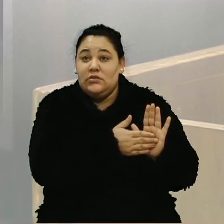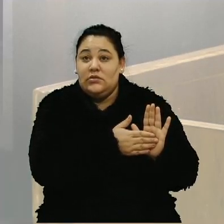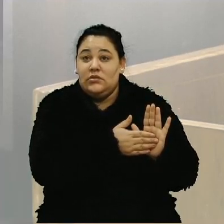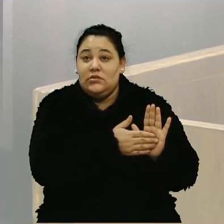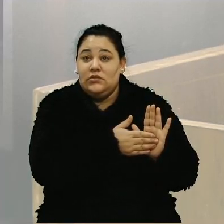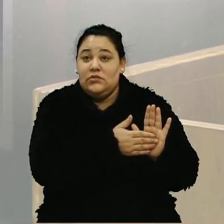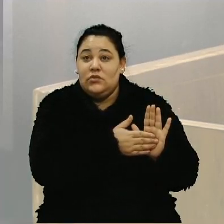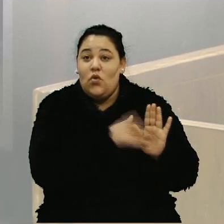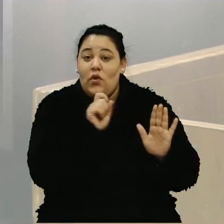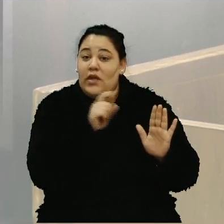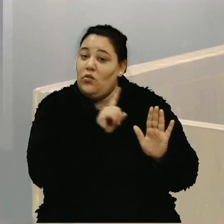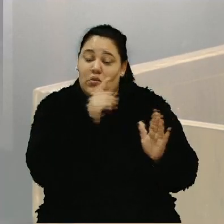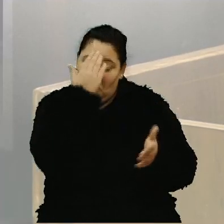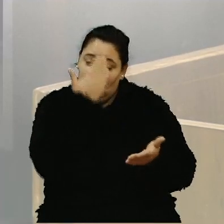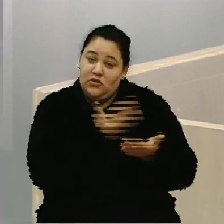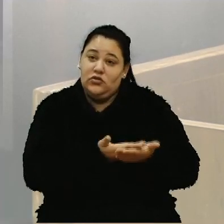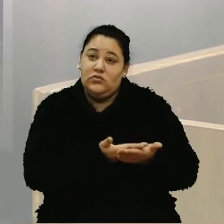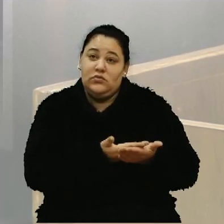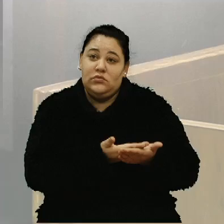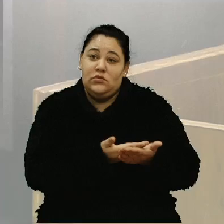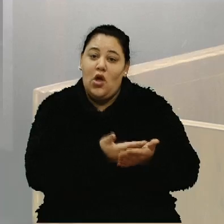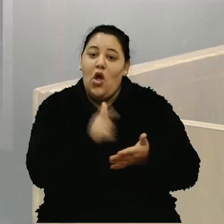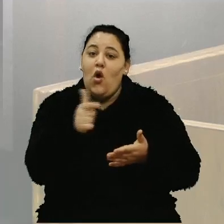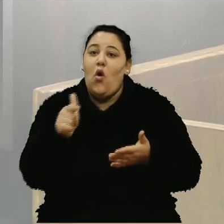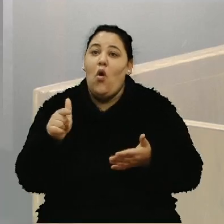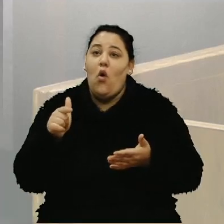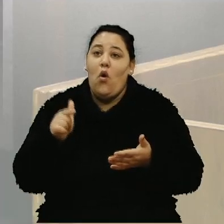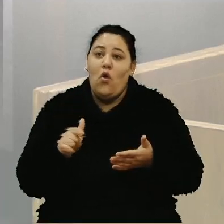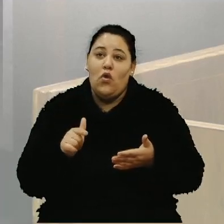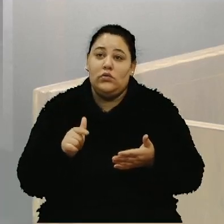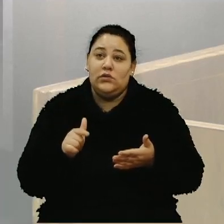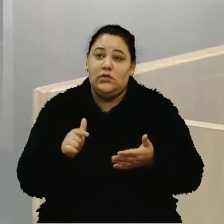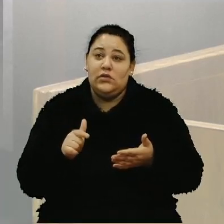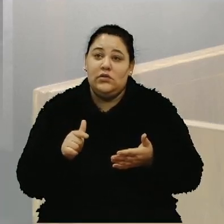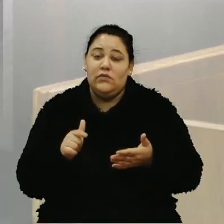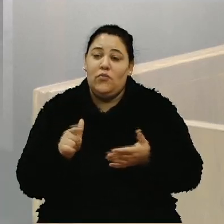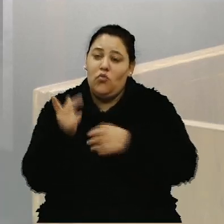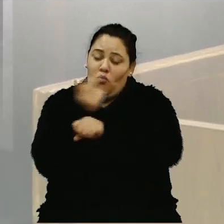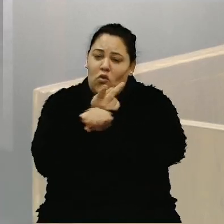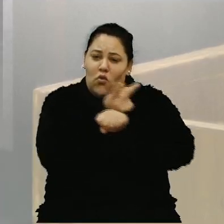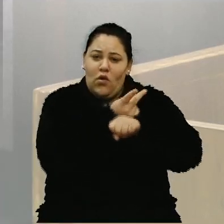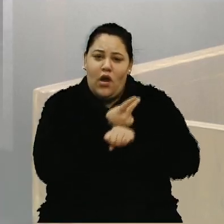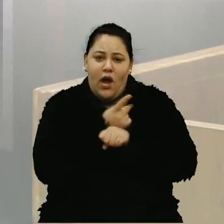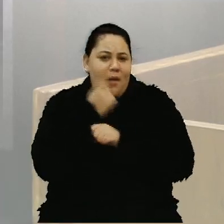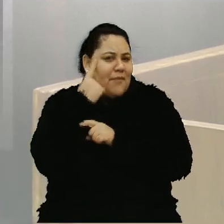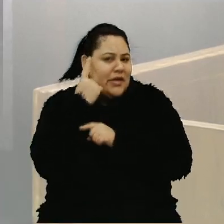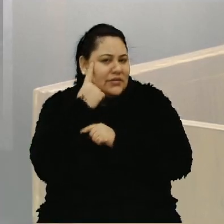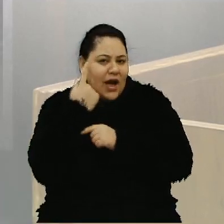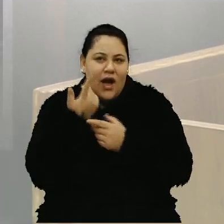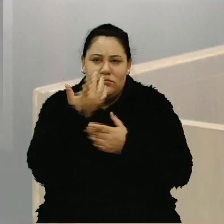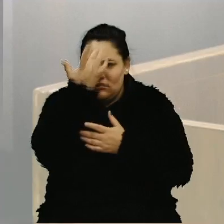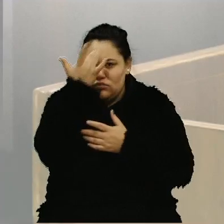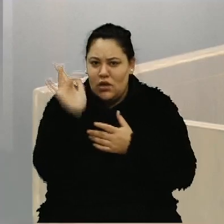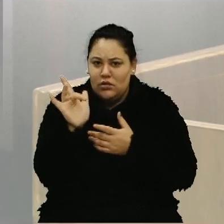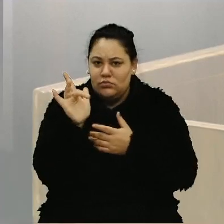não creio, outras iremos consultar, buscar, pensar, não